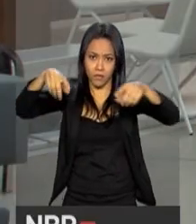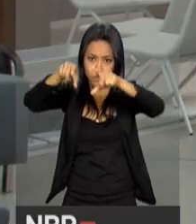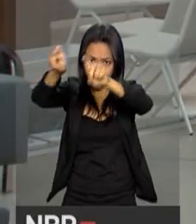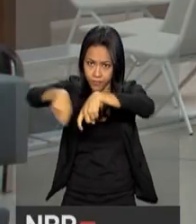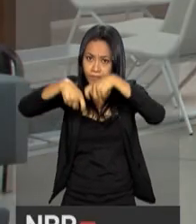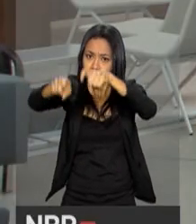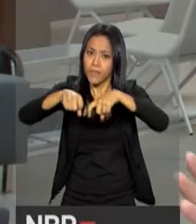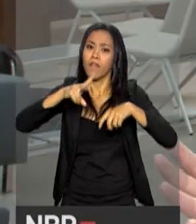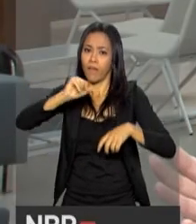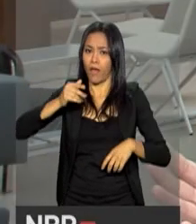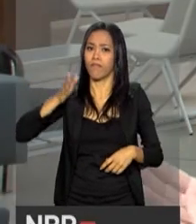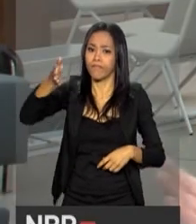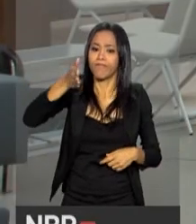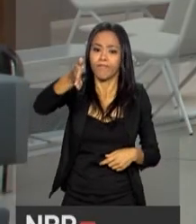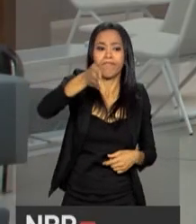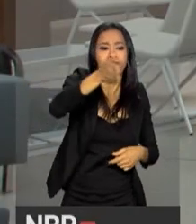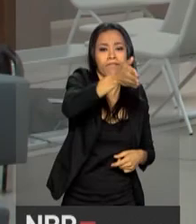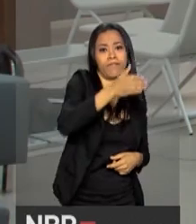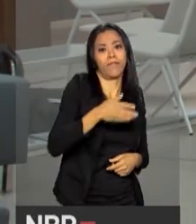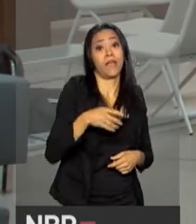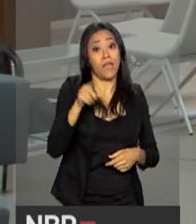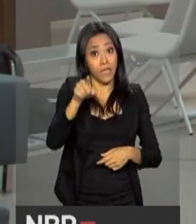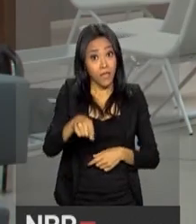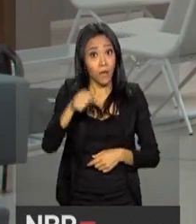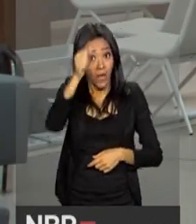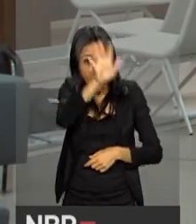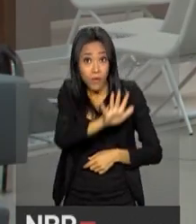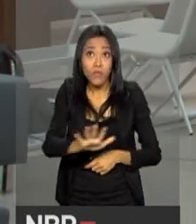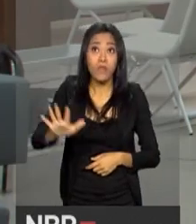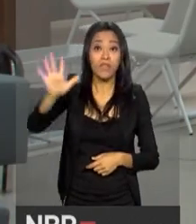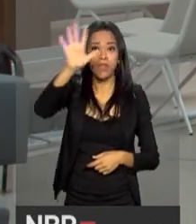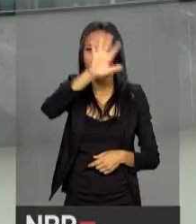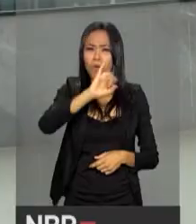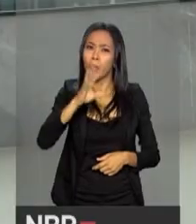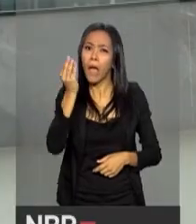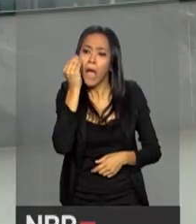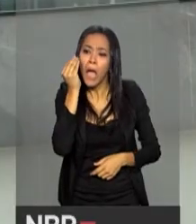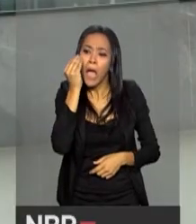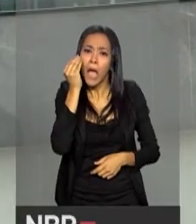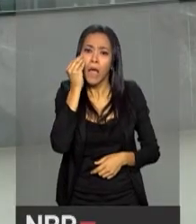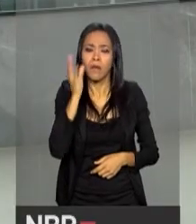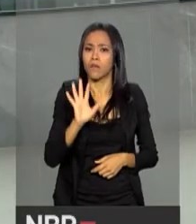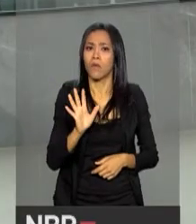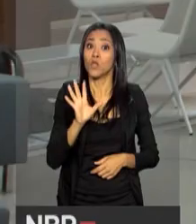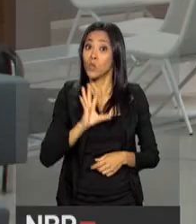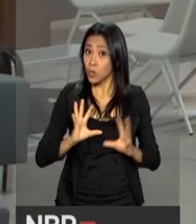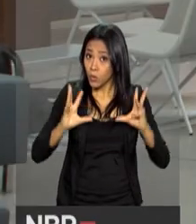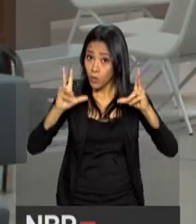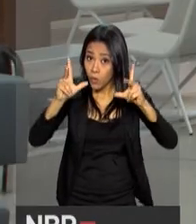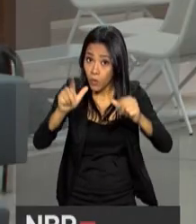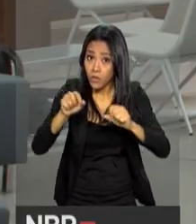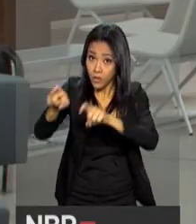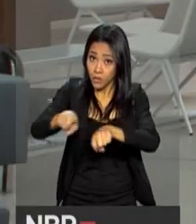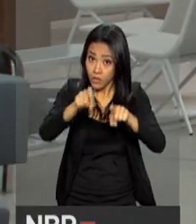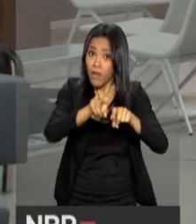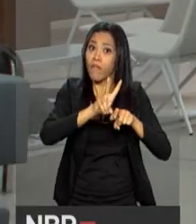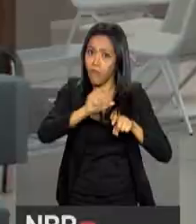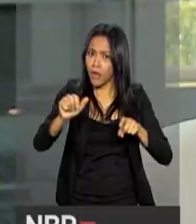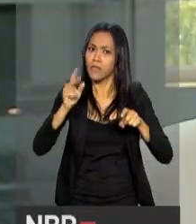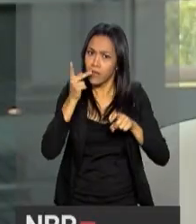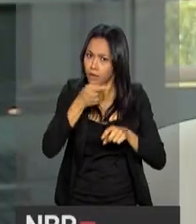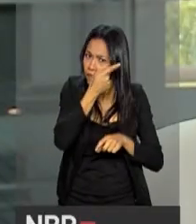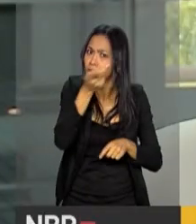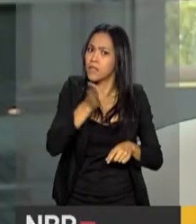censo ele é um dado universal ele não é por amostragem não todas as propriedades rurais vão ser visitadas no